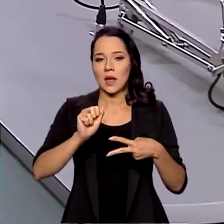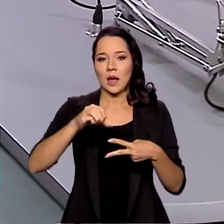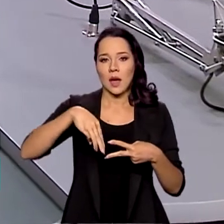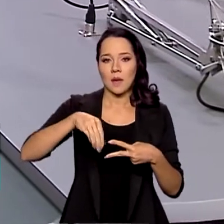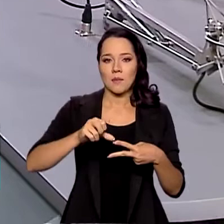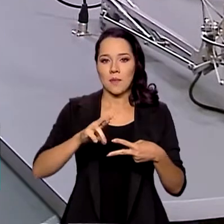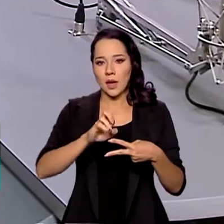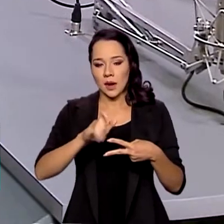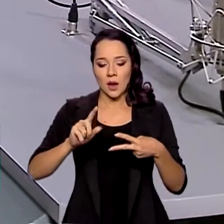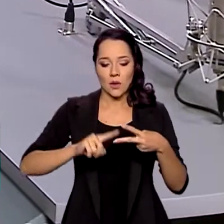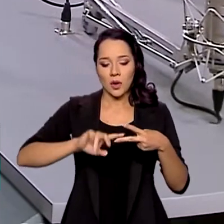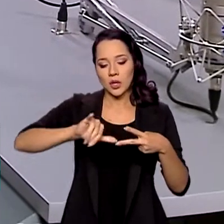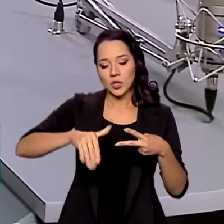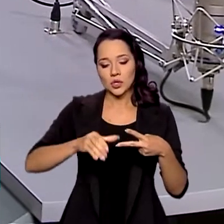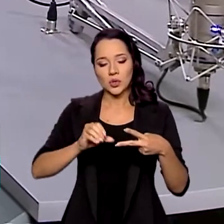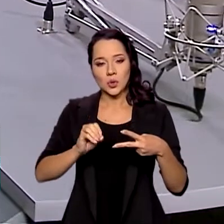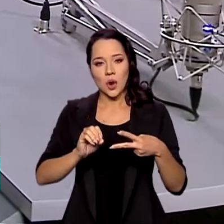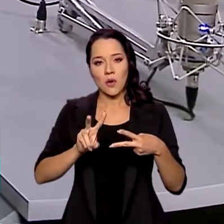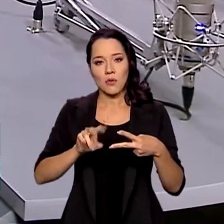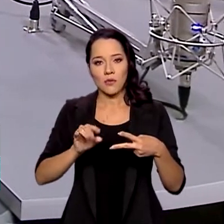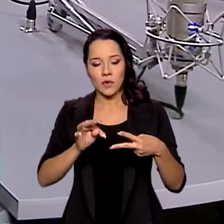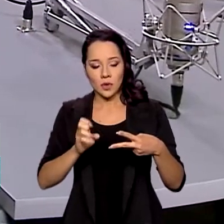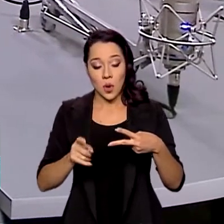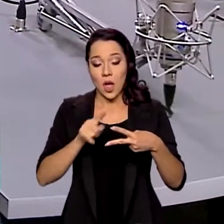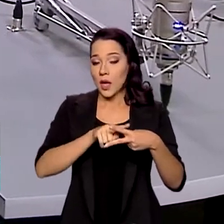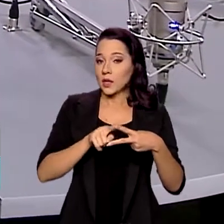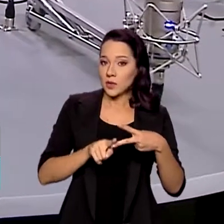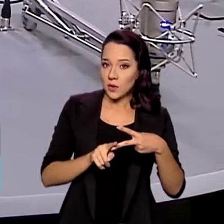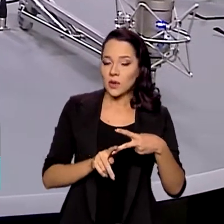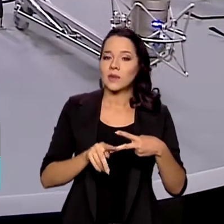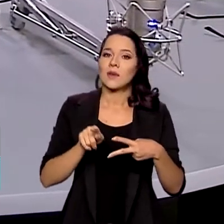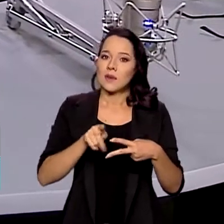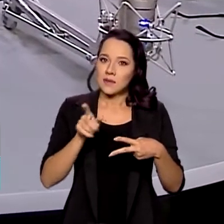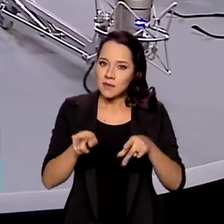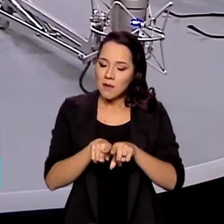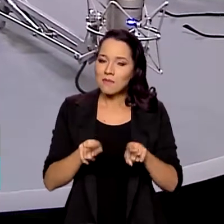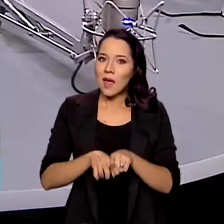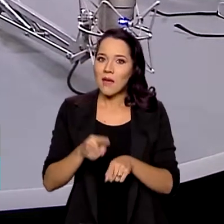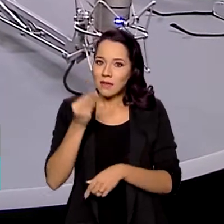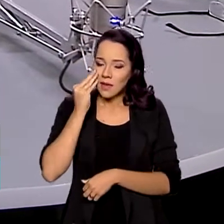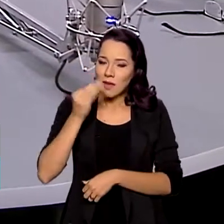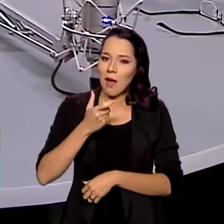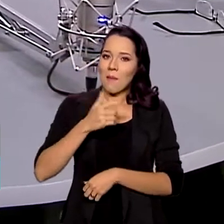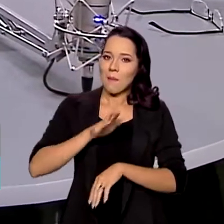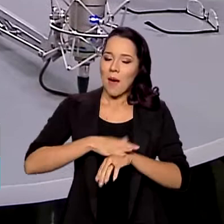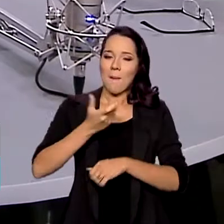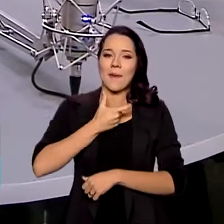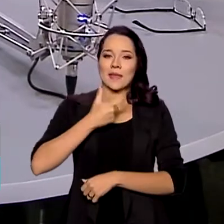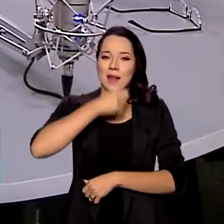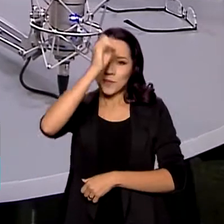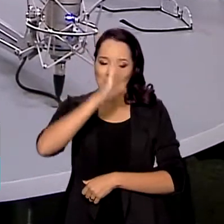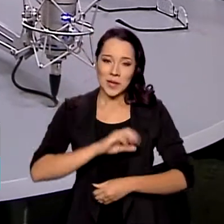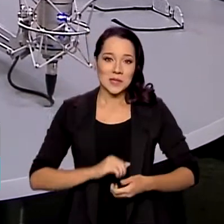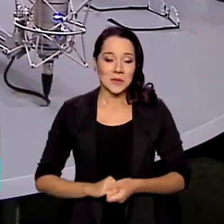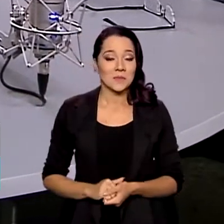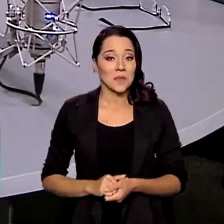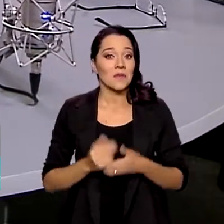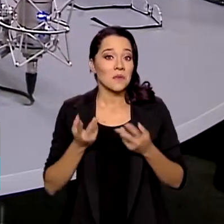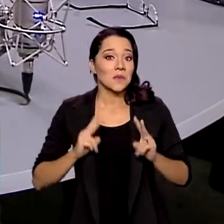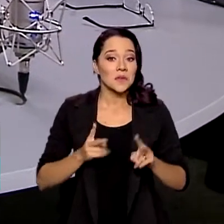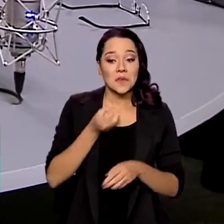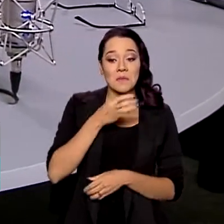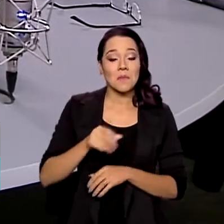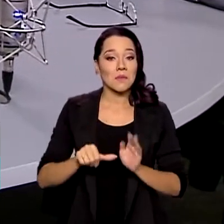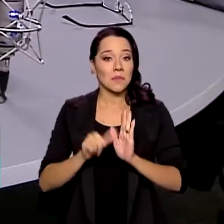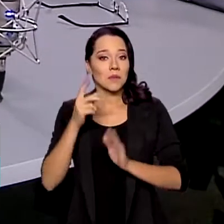Oliveira e o João Vitor. Esses 2 brasileiros em busca de mais medalhas para o Brasil, né? Continuar muito bem esse primeiro